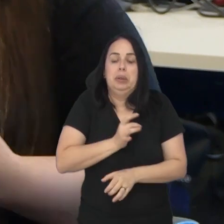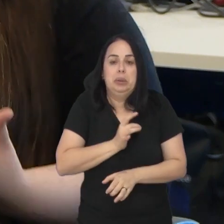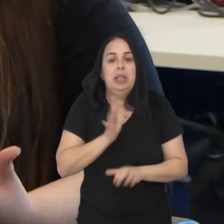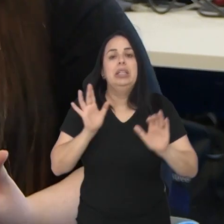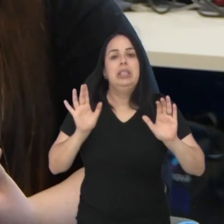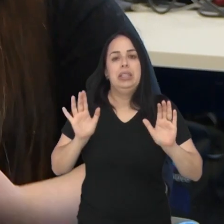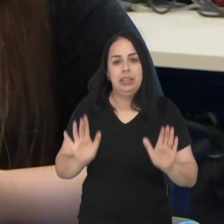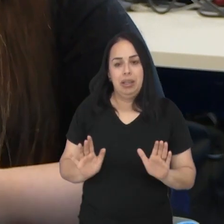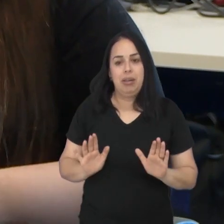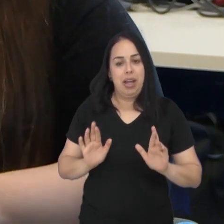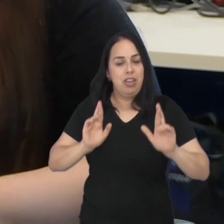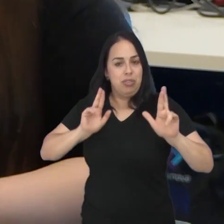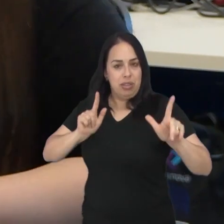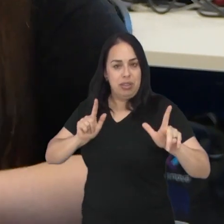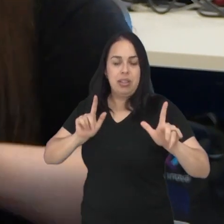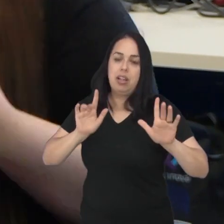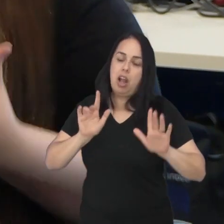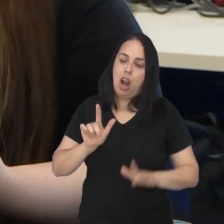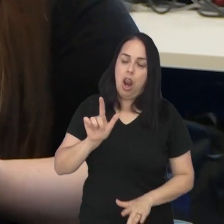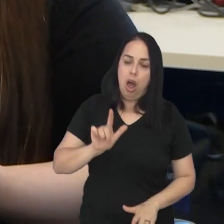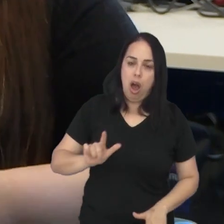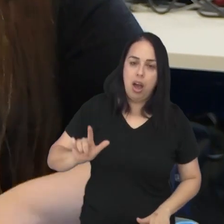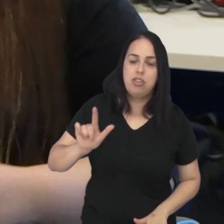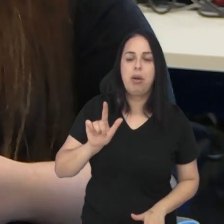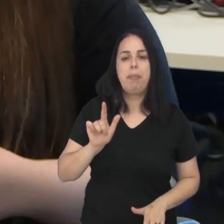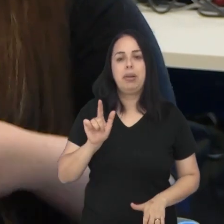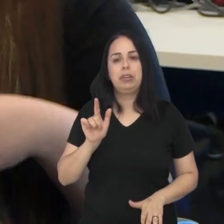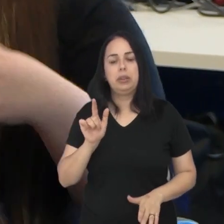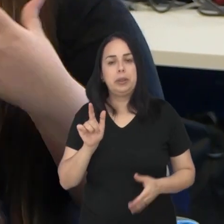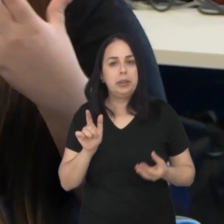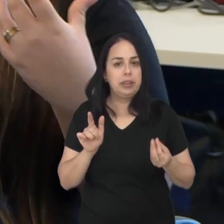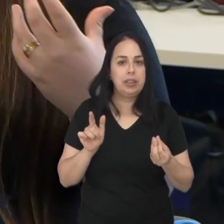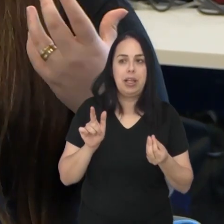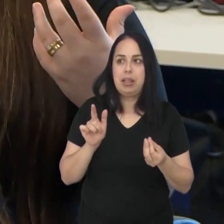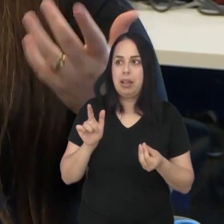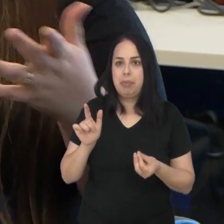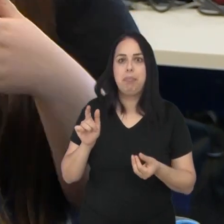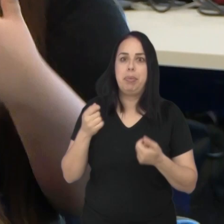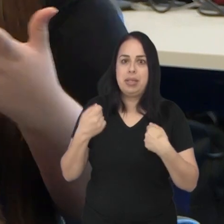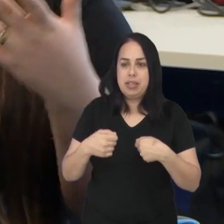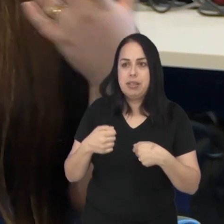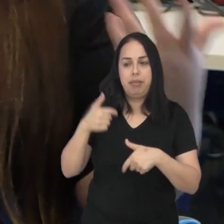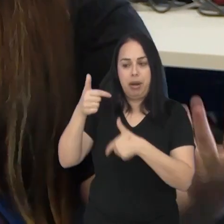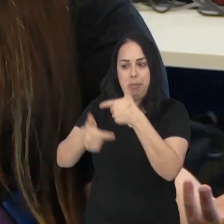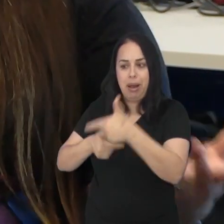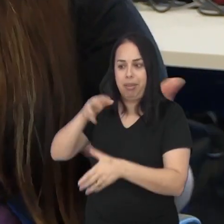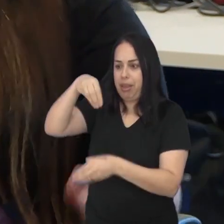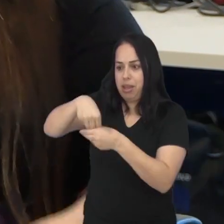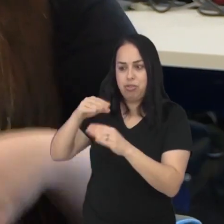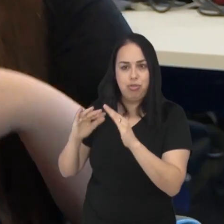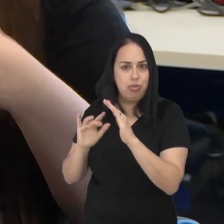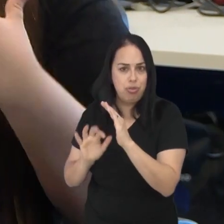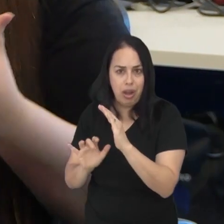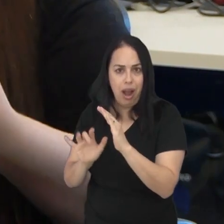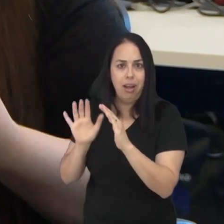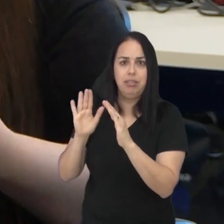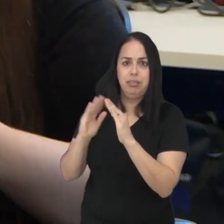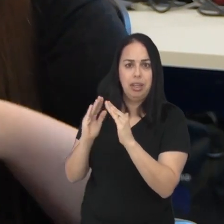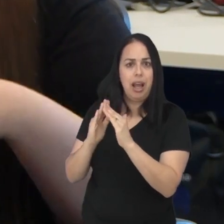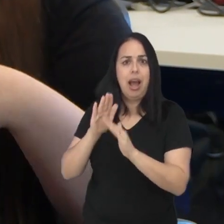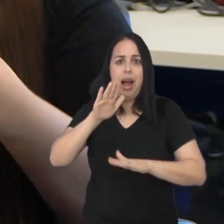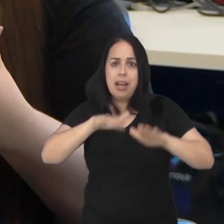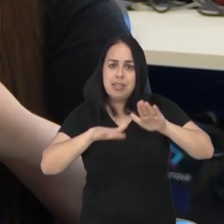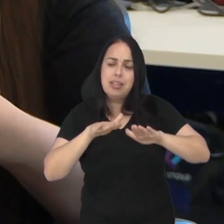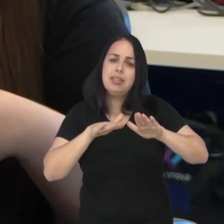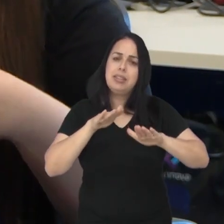né? Talvez seja isso. Essa diferença. Claro que às vezes pode surgir alguma coisa que você precisa resolver em casa, então pode surgir algum